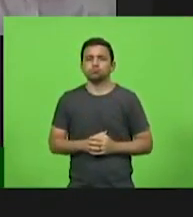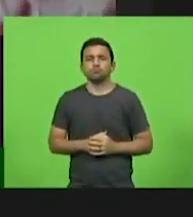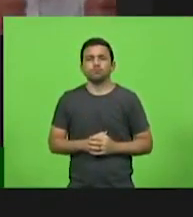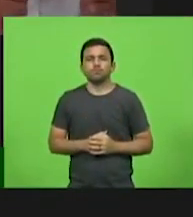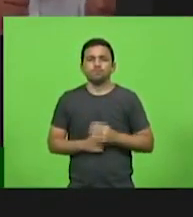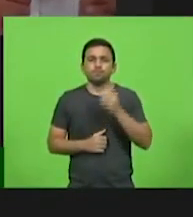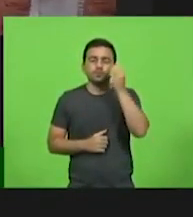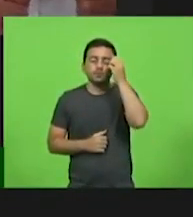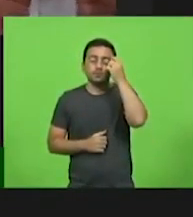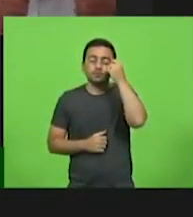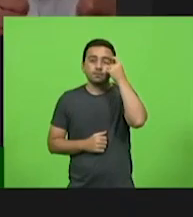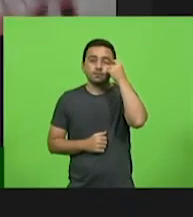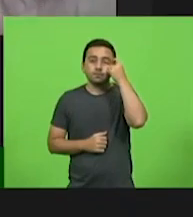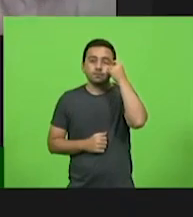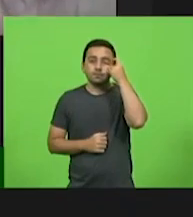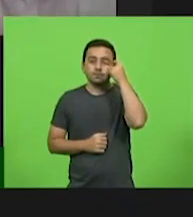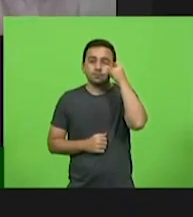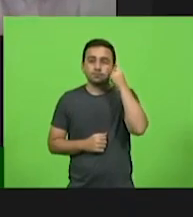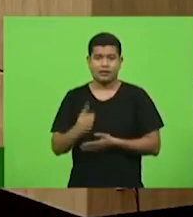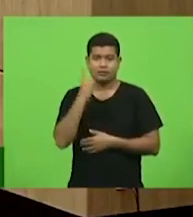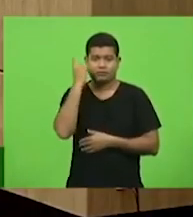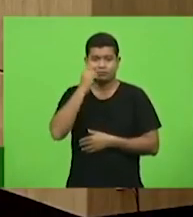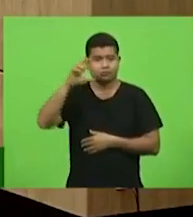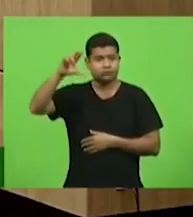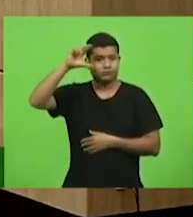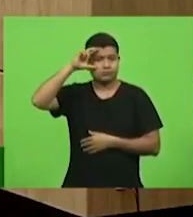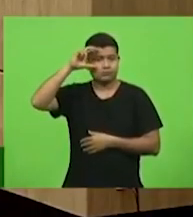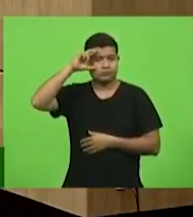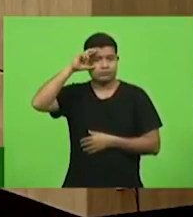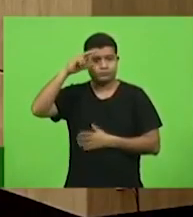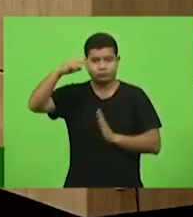R$ 1.000, dobrada a cada reincidência. Os